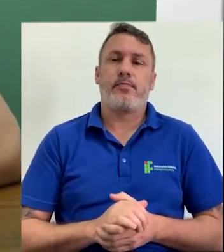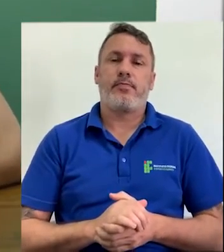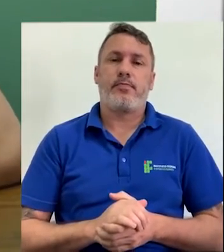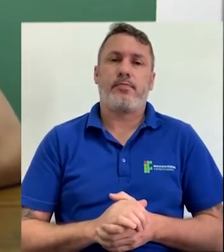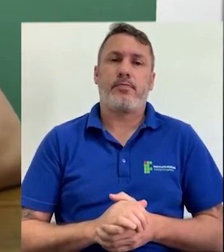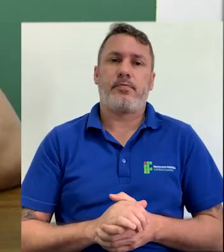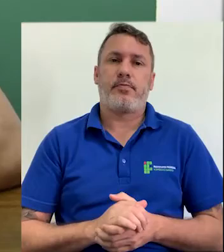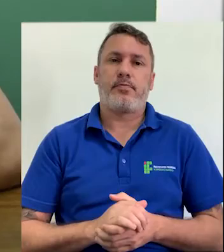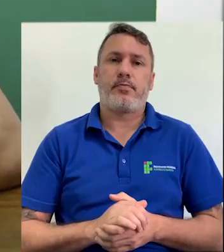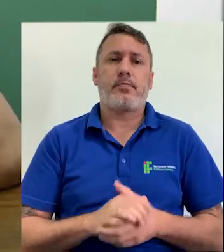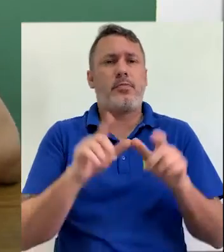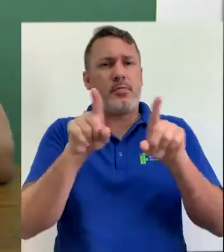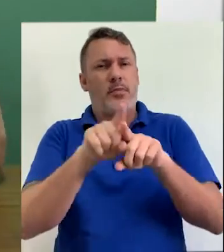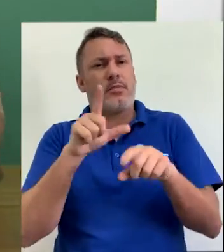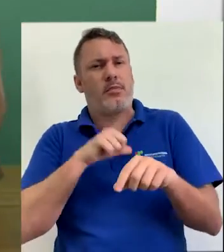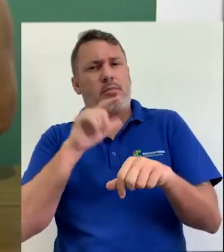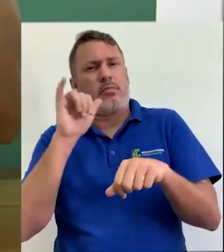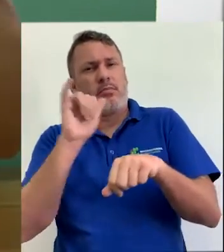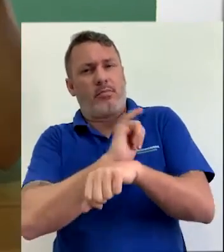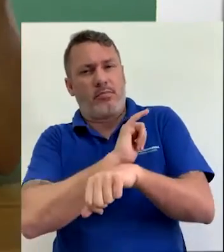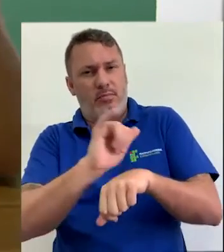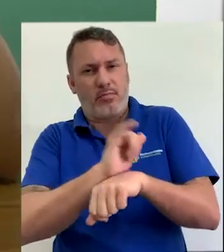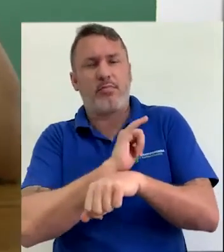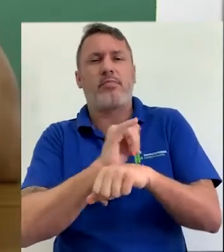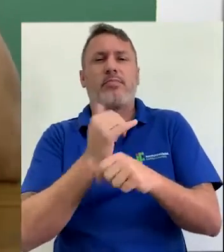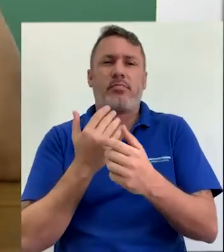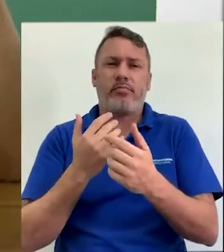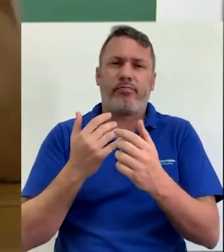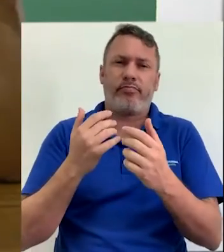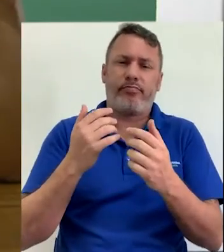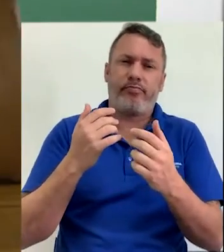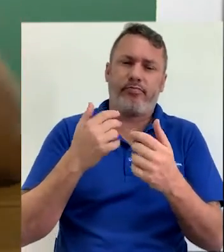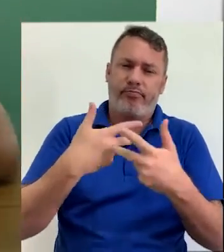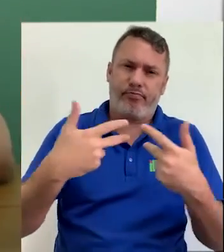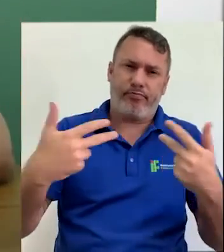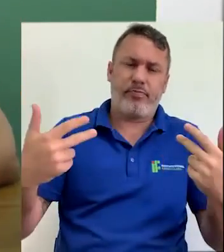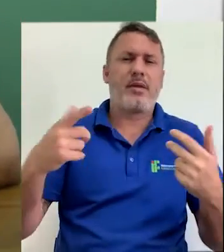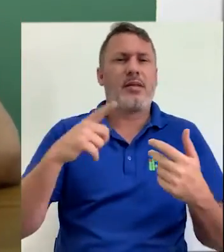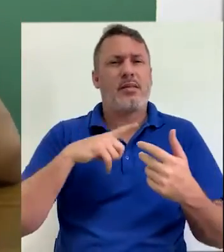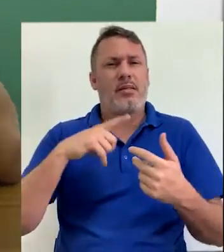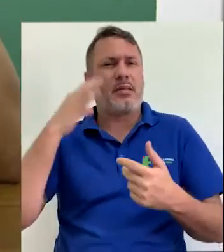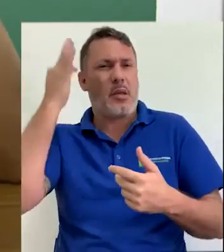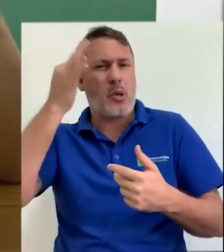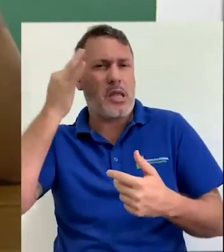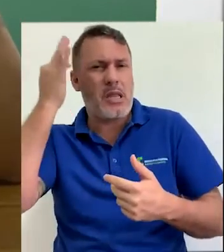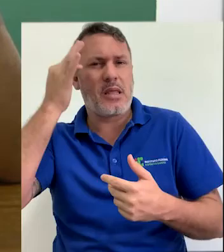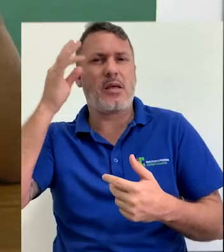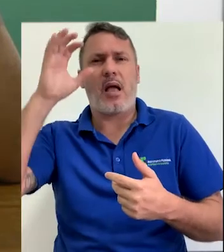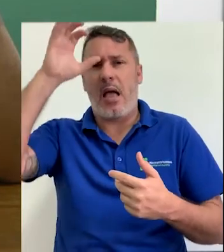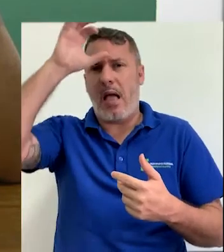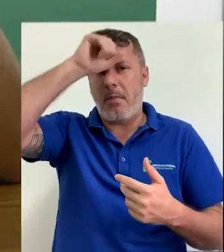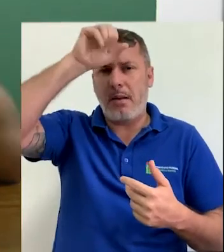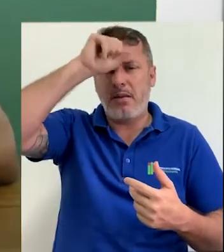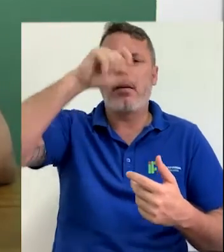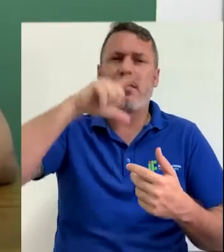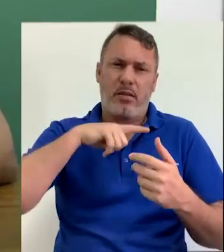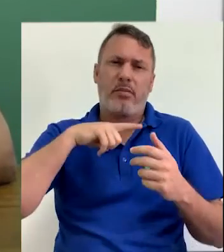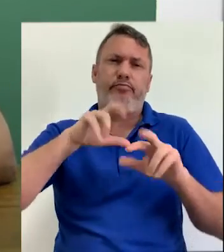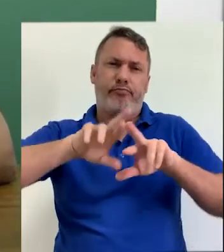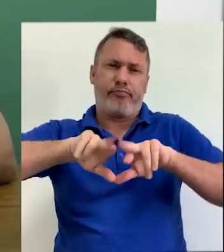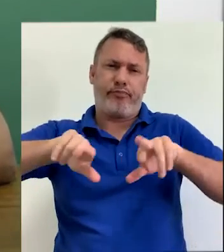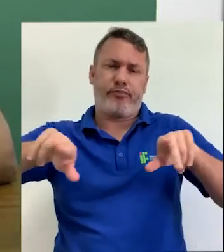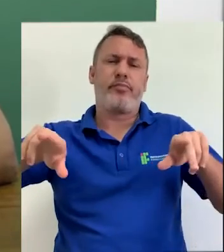Além de todas as técnicas que podem existir, teorias da aprendizagem,